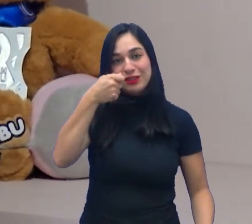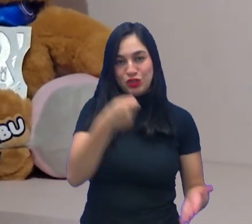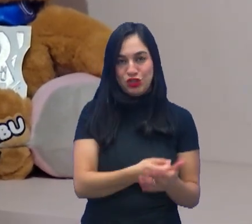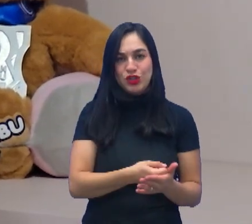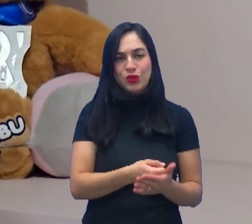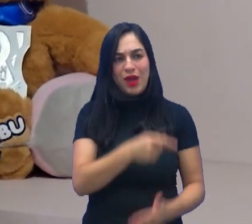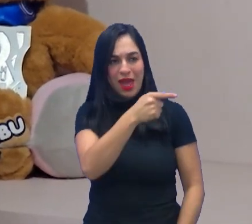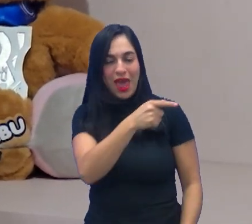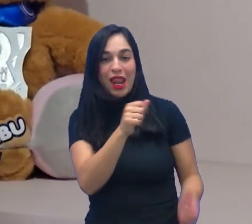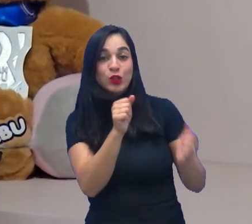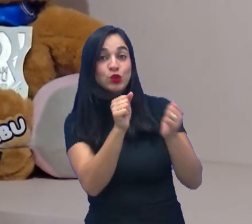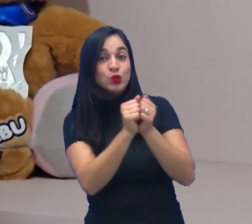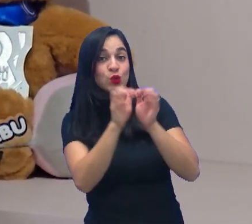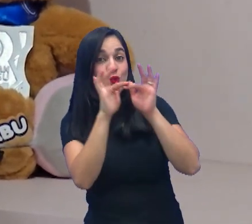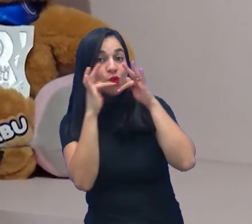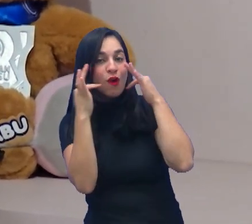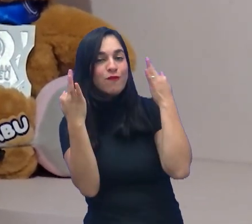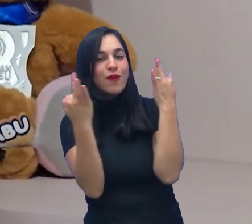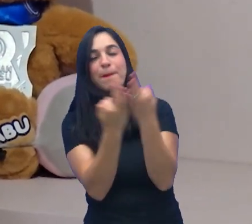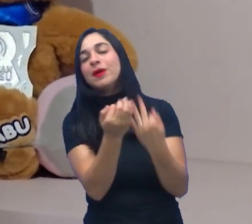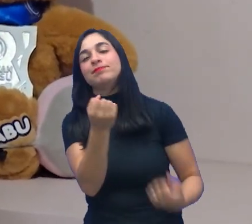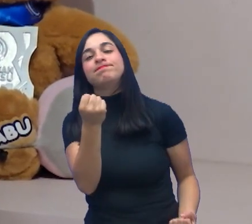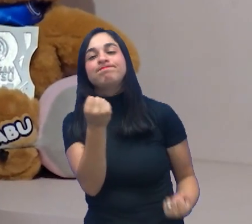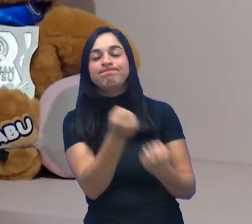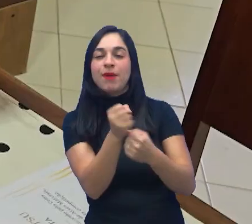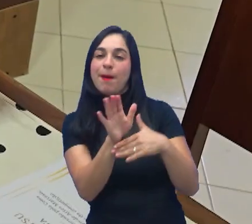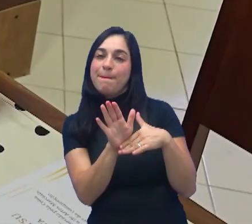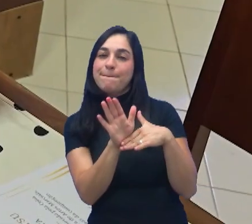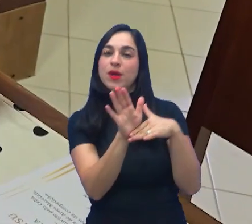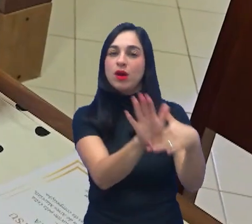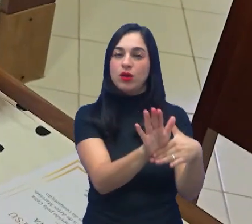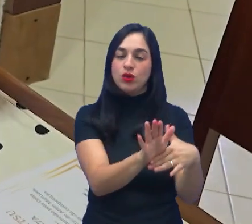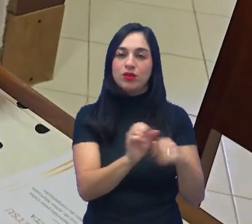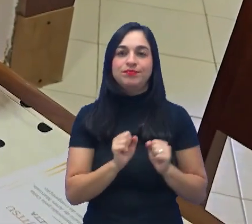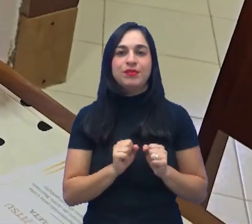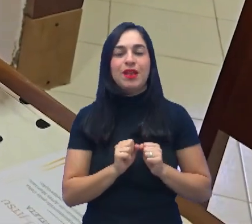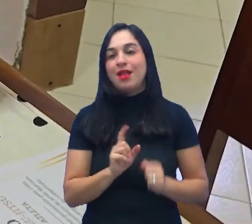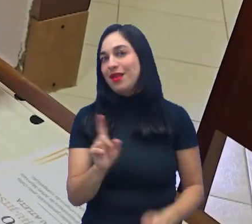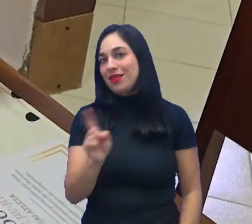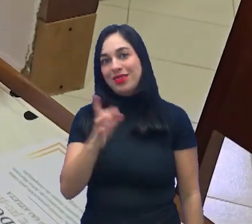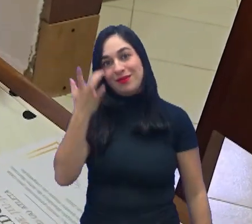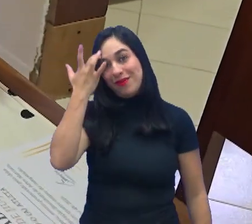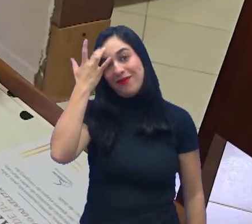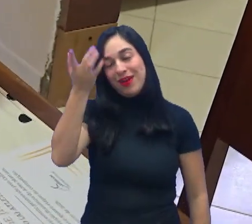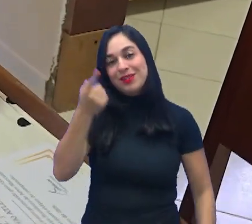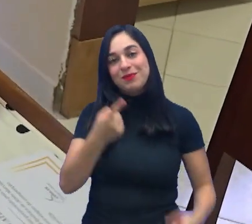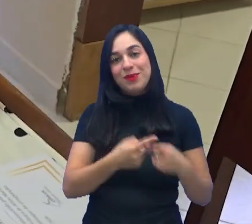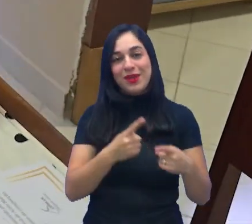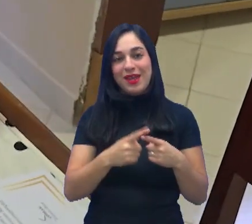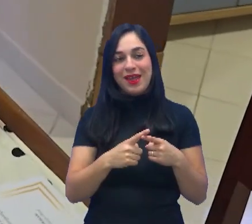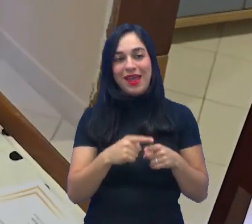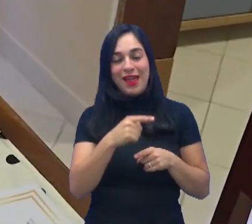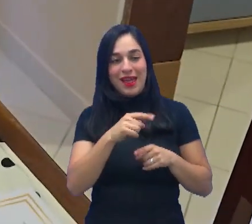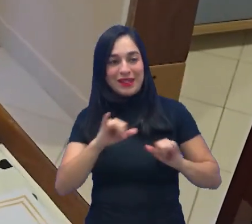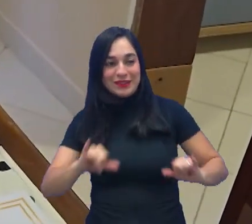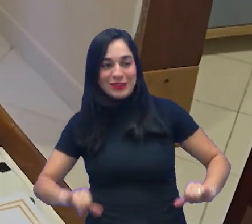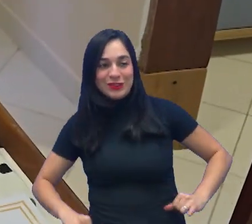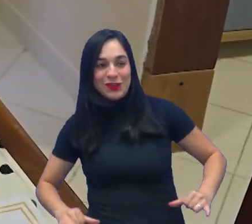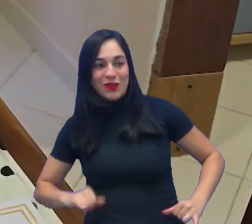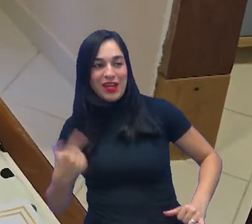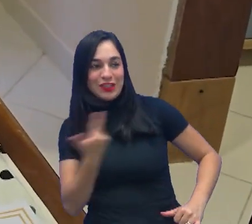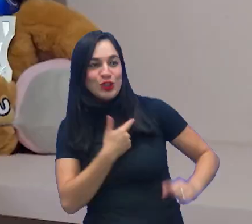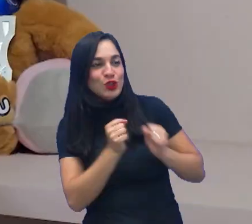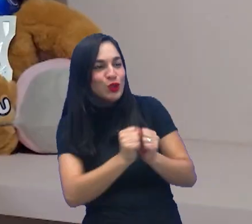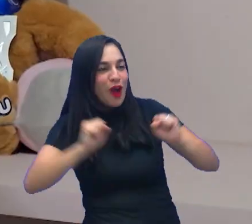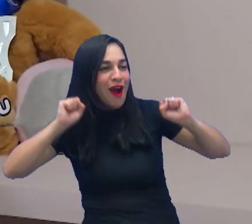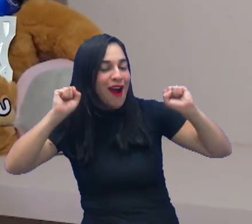a família inteira abraçou o jiu-jitsu com ela. Não é muito fácil, porque a gente sofre, né, em cada competição, mas